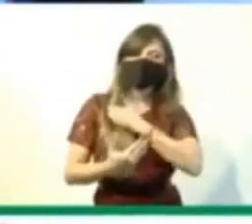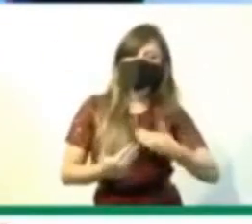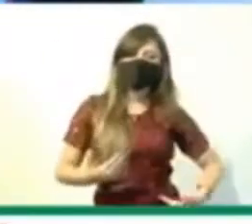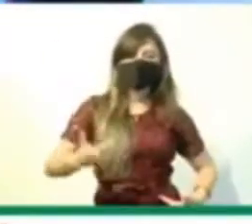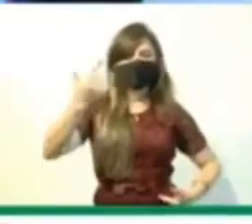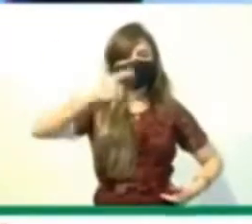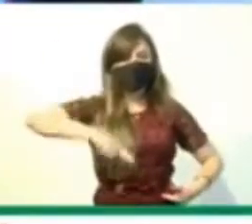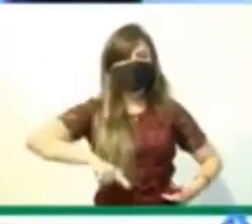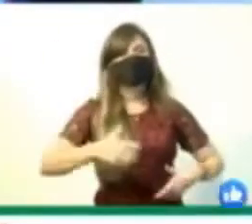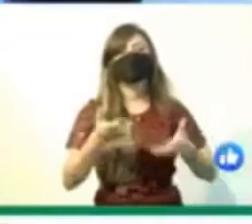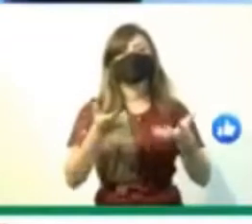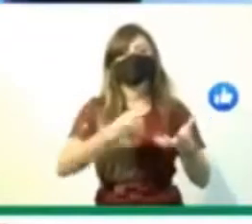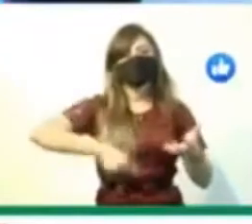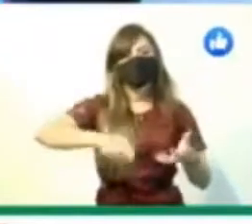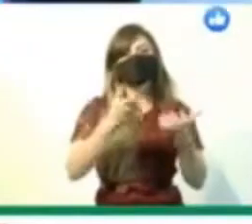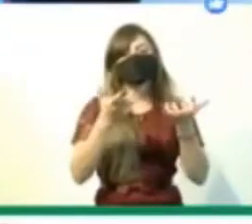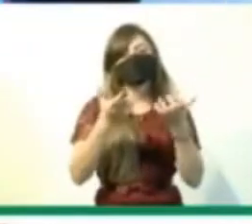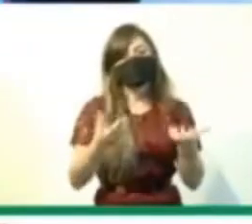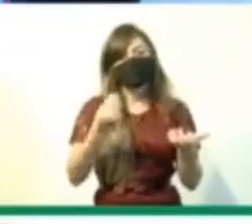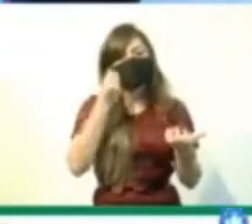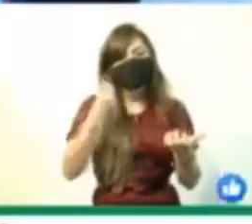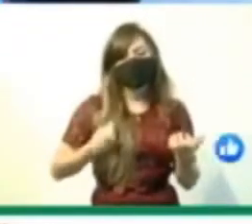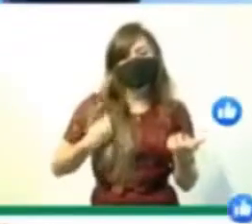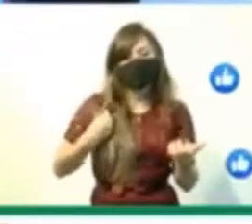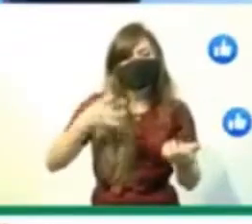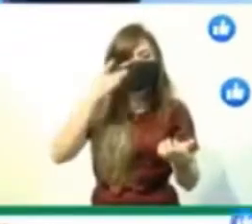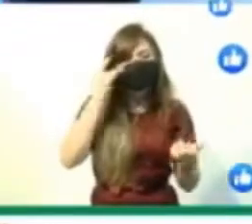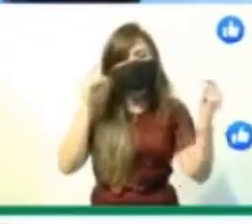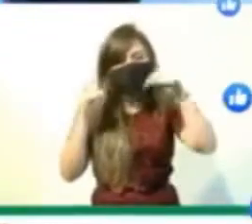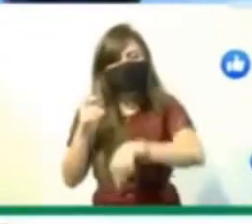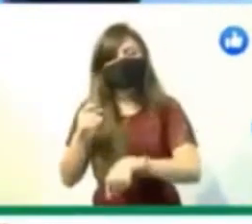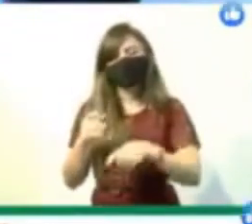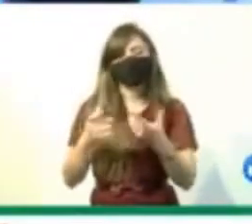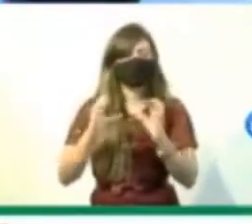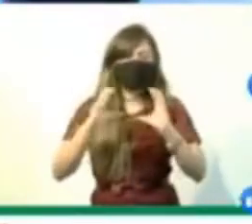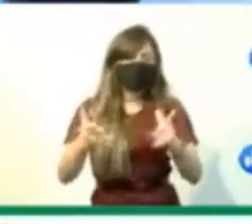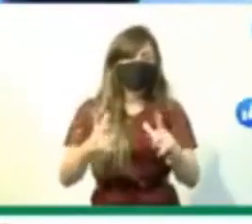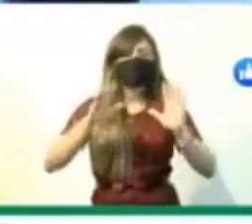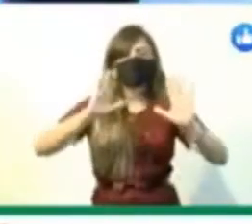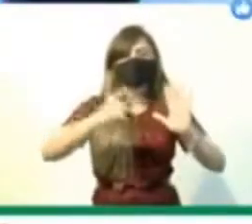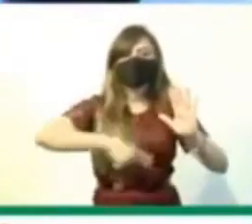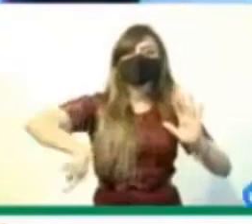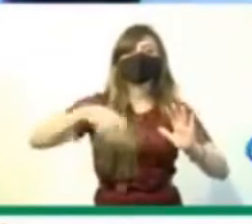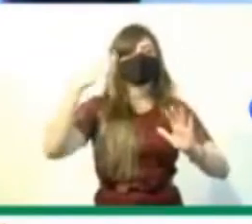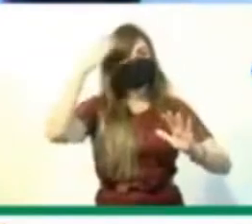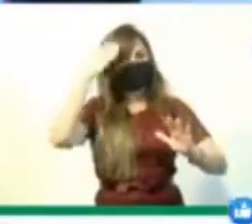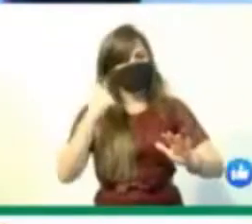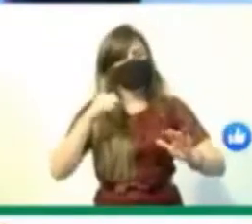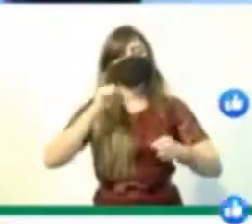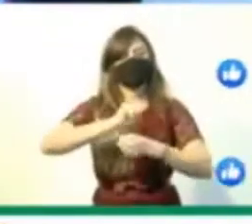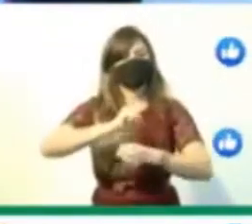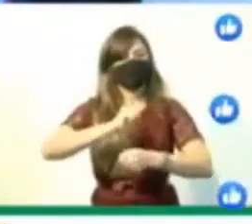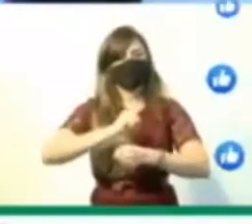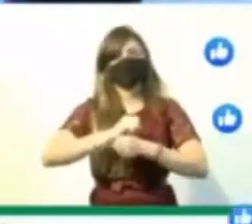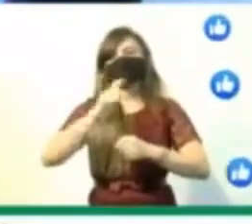vez. Gostaríamos muito de contar com sua presença aqui, naturalmente, mas temos uma segunda praça de esporte que está